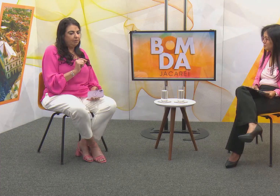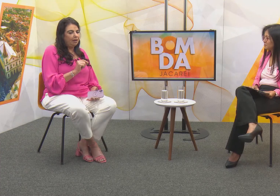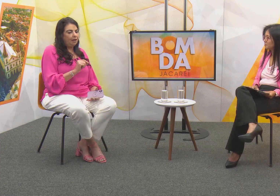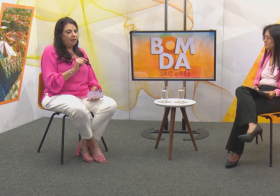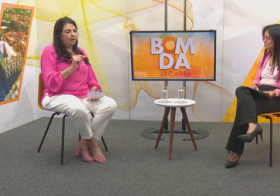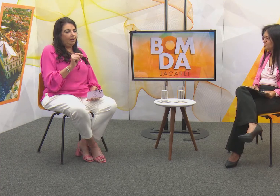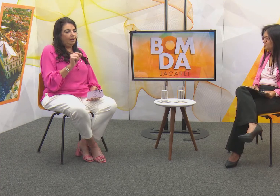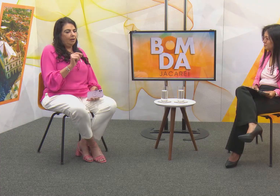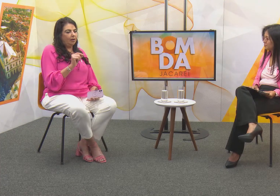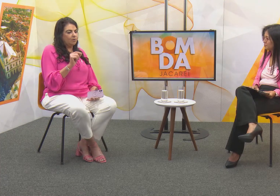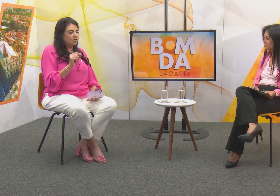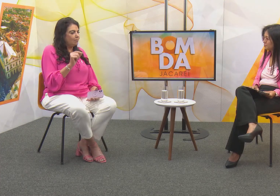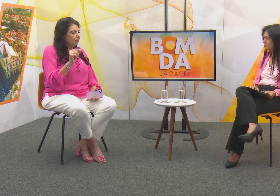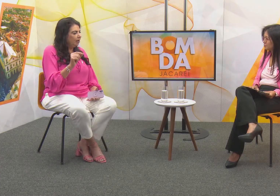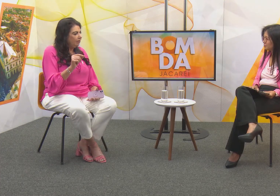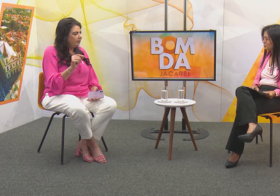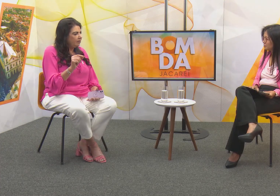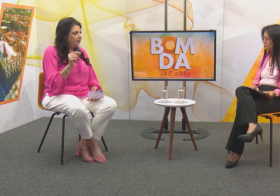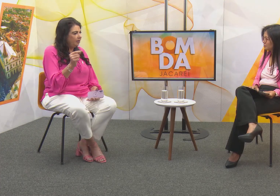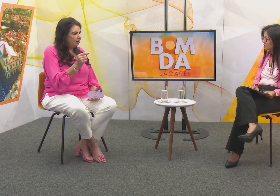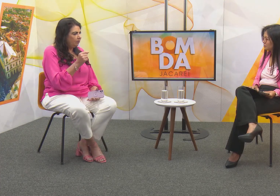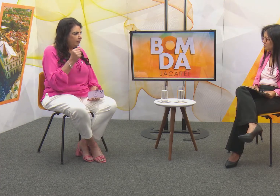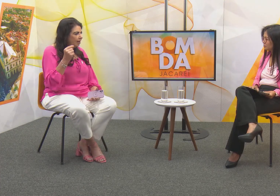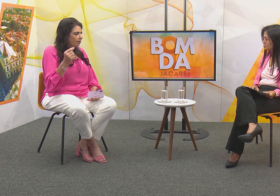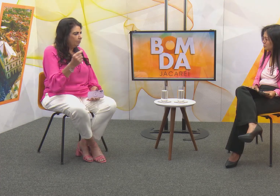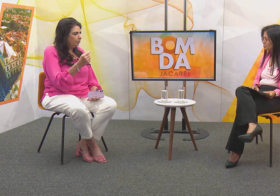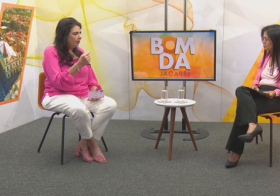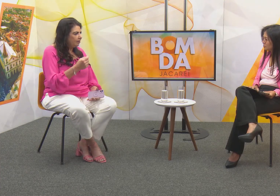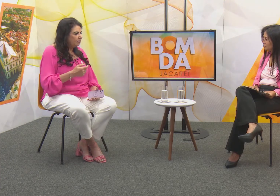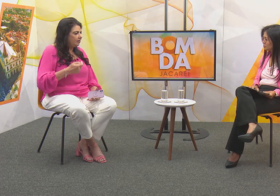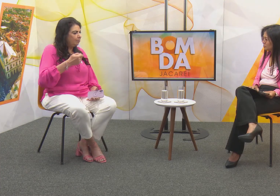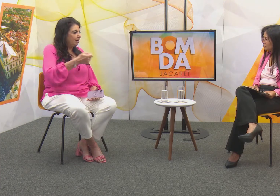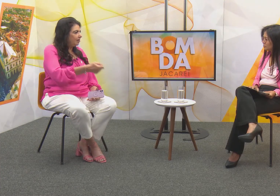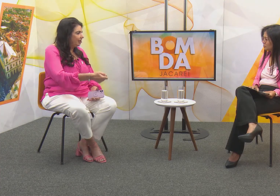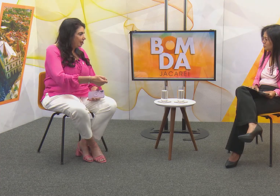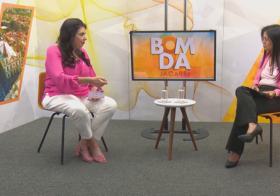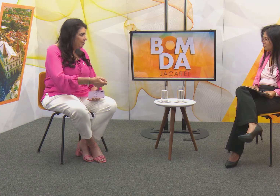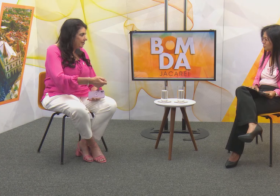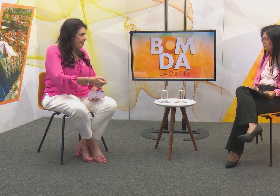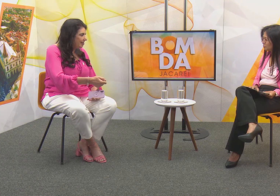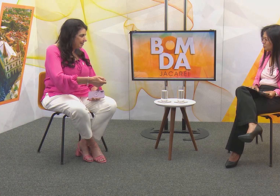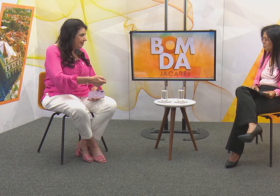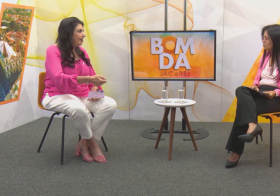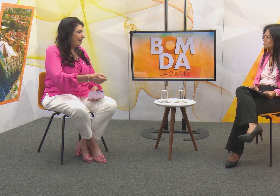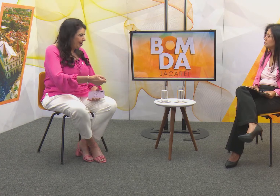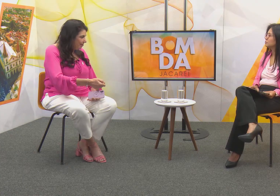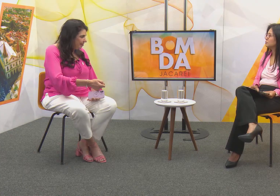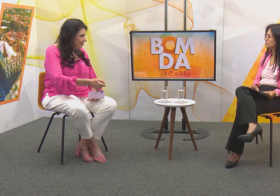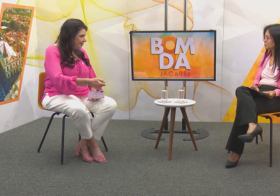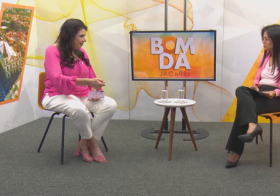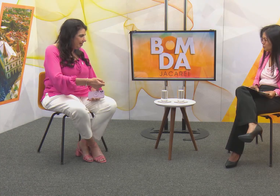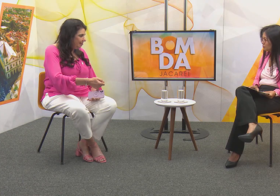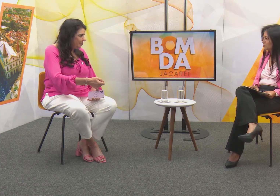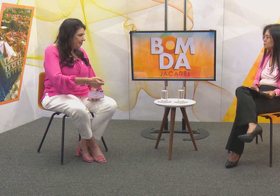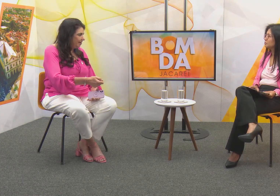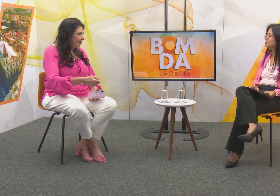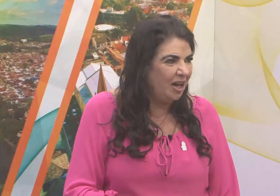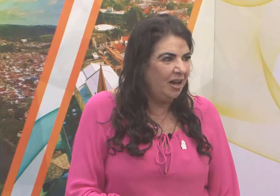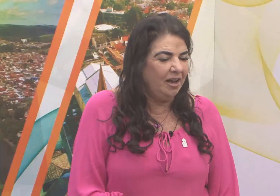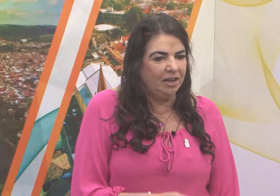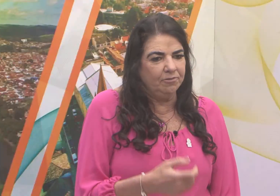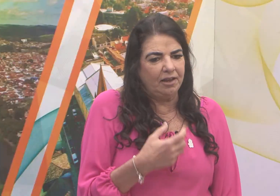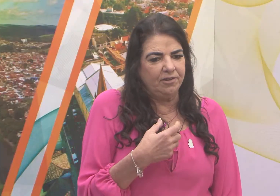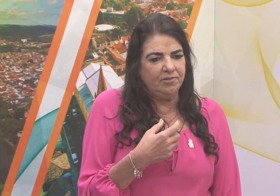água limpa. A gente está mudando o inseticida. O Estado mudou o inseticida porque ele criou resistência ao inseticida,